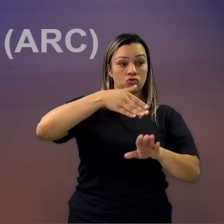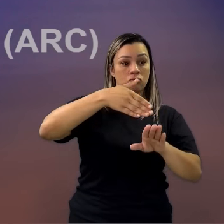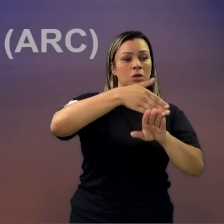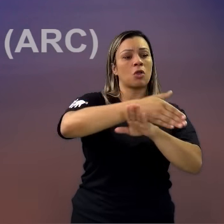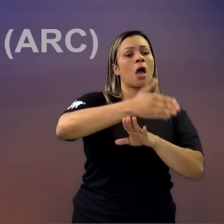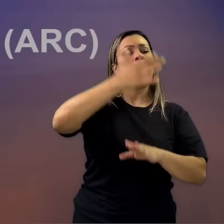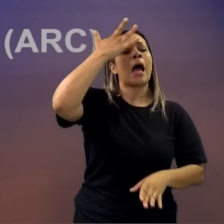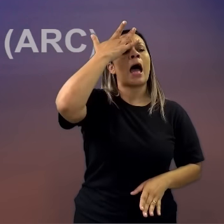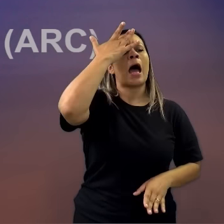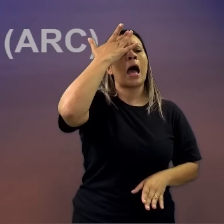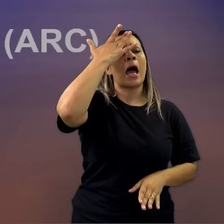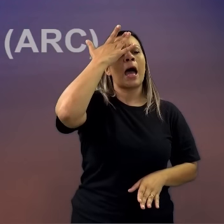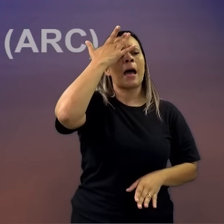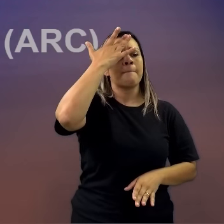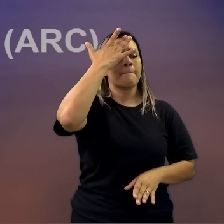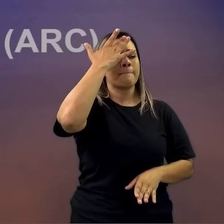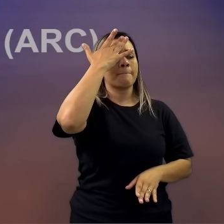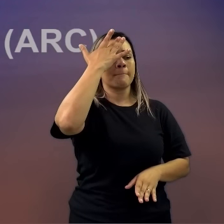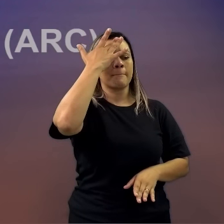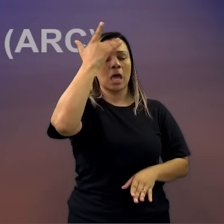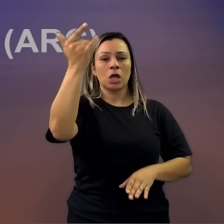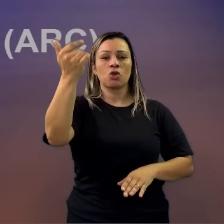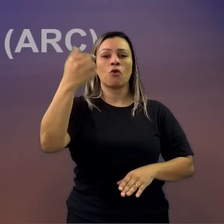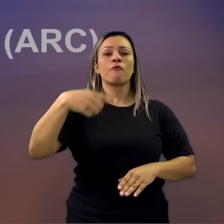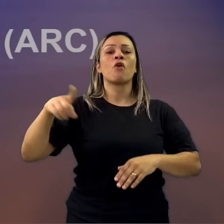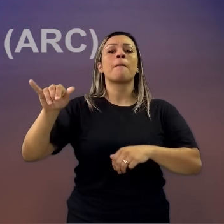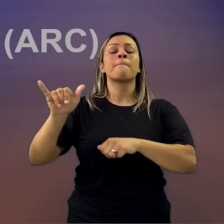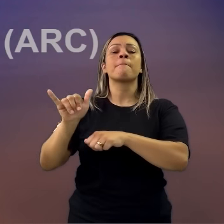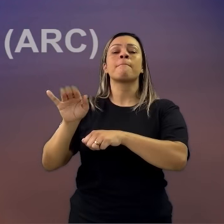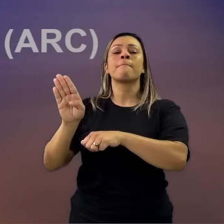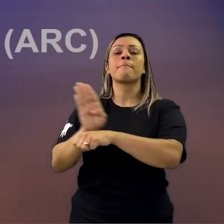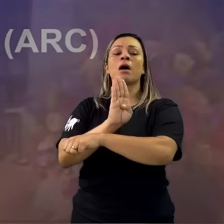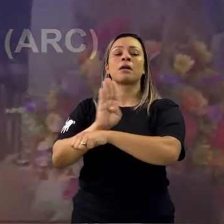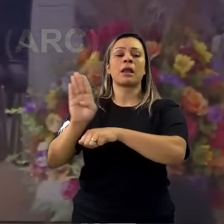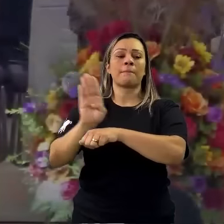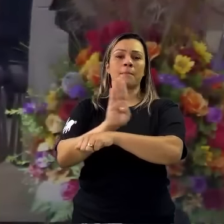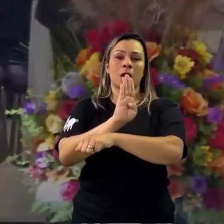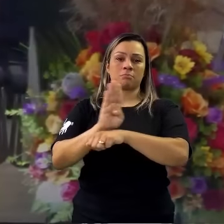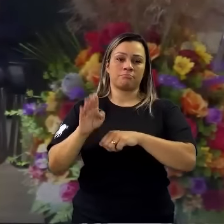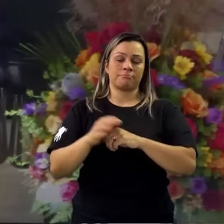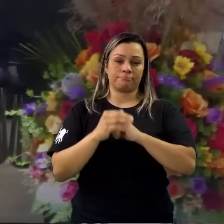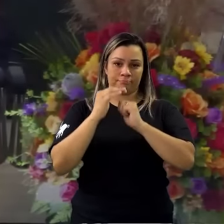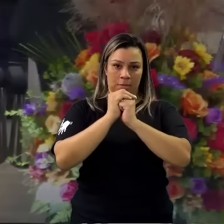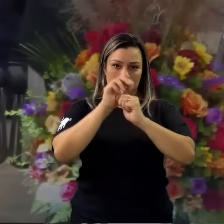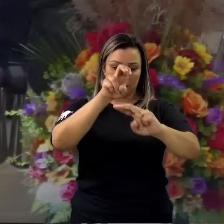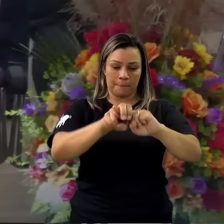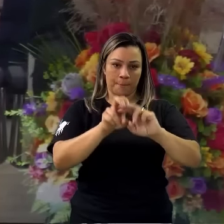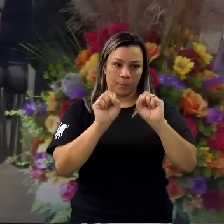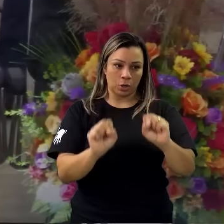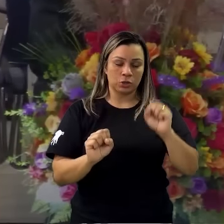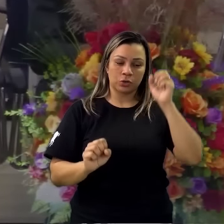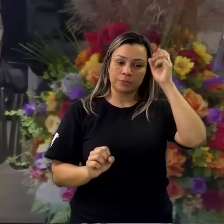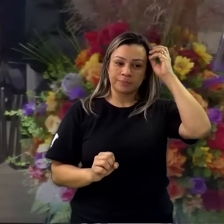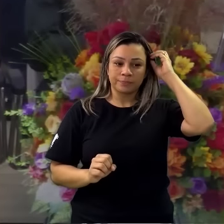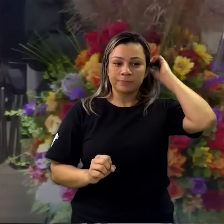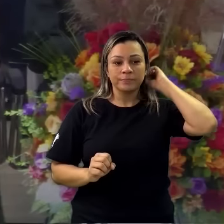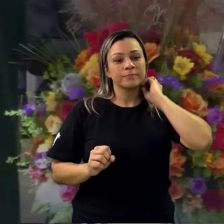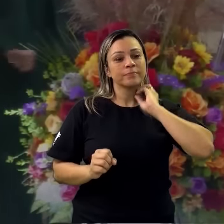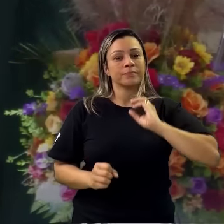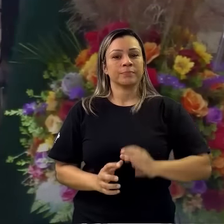seguinte saiu com Barnabé para Derby Amém Então me aceito em nome de Jesus